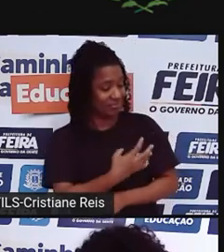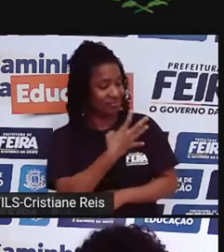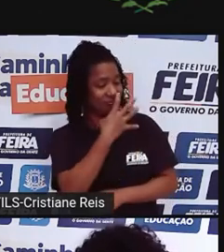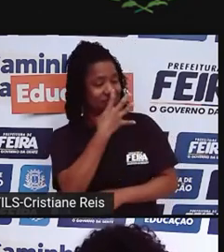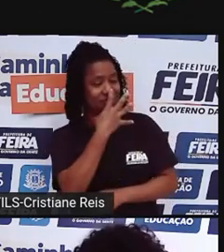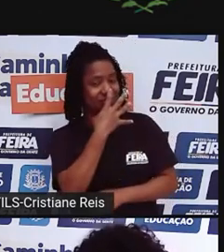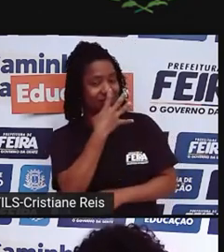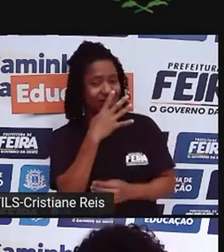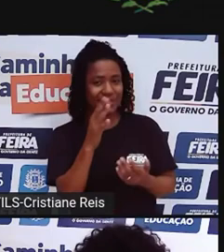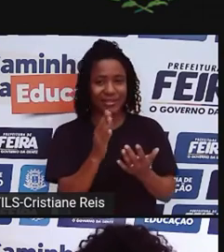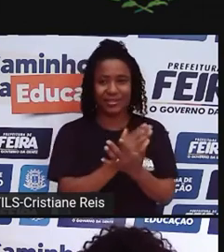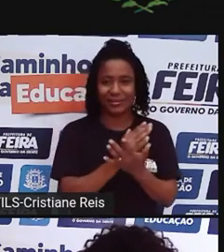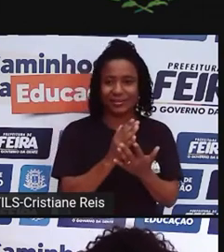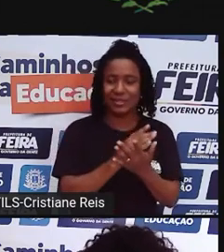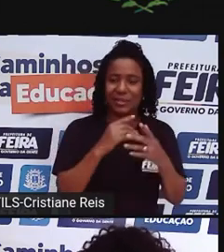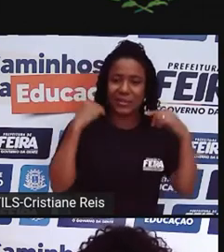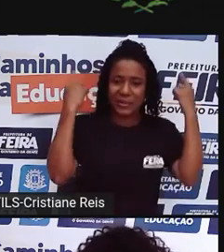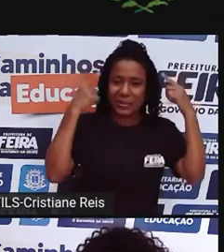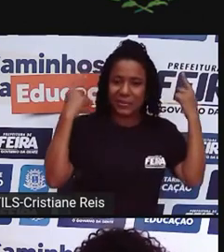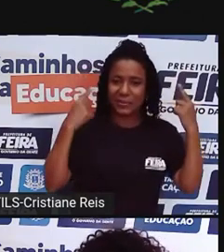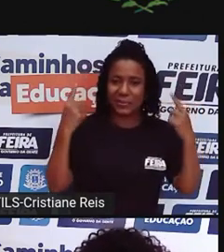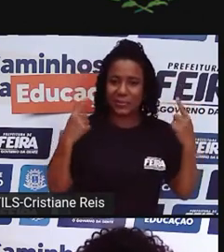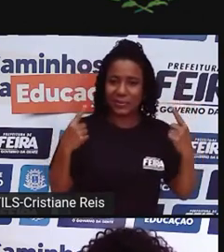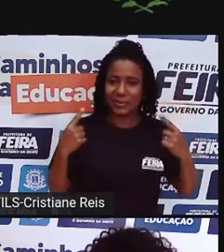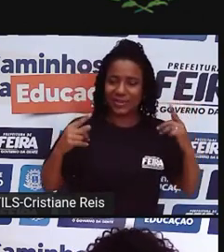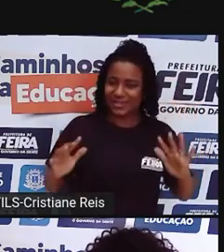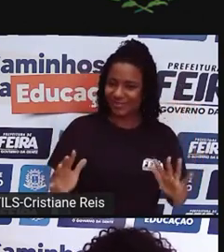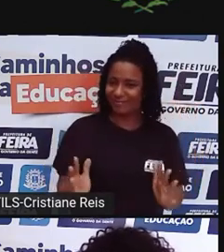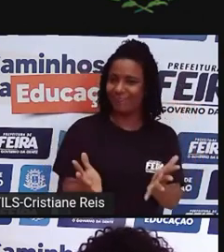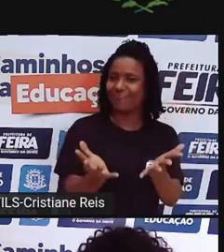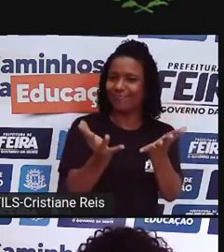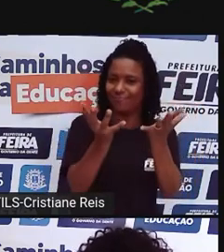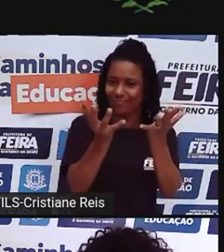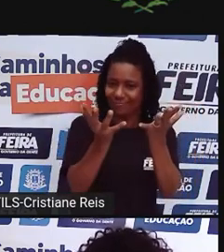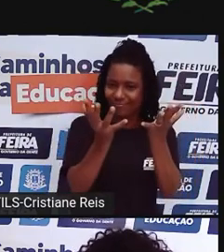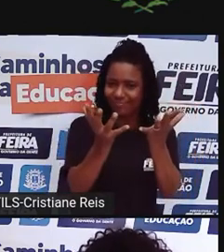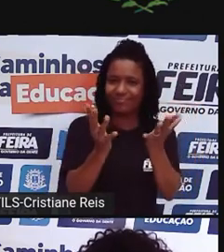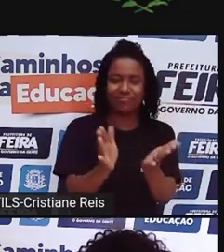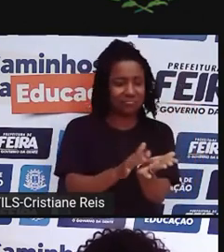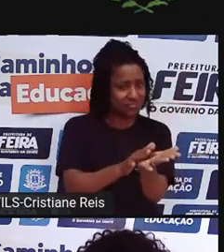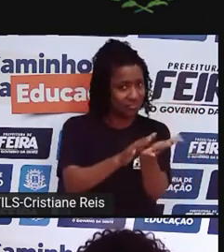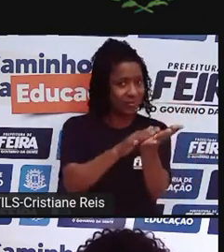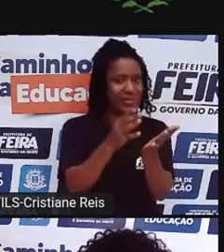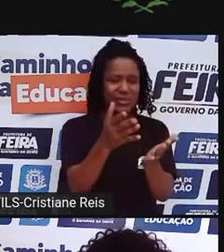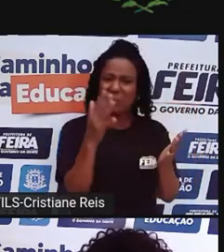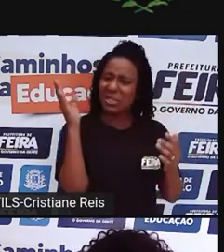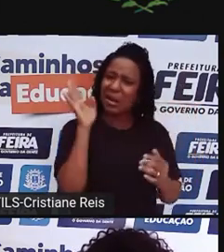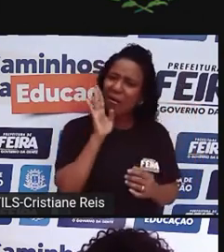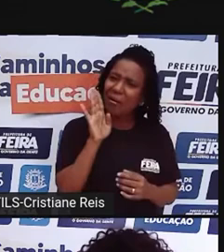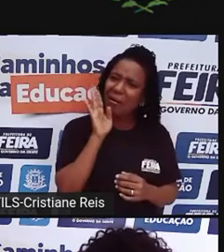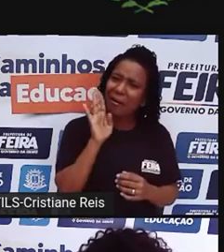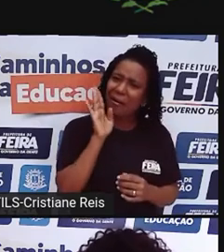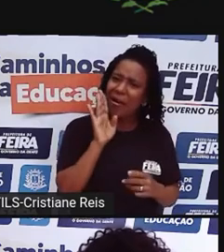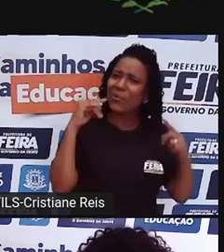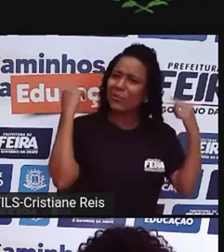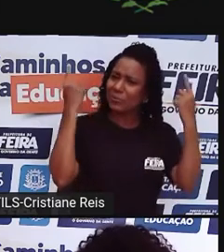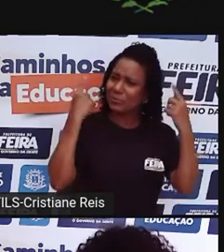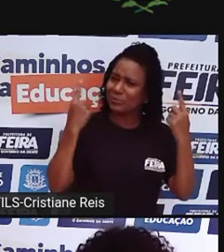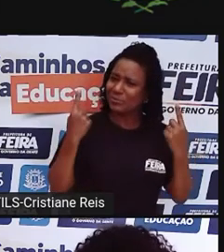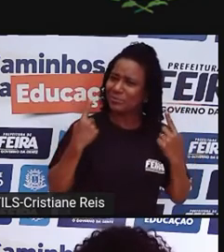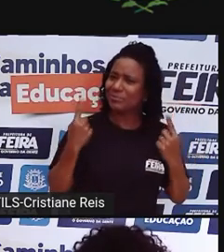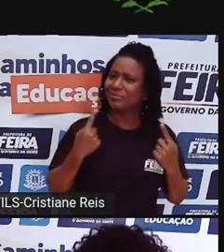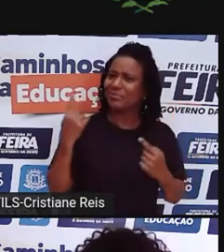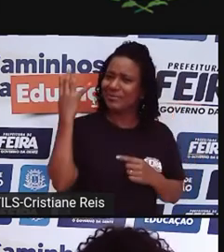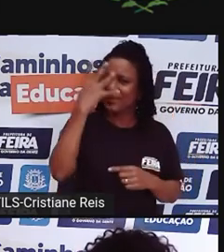o cabelo dela não é aceito, se você ajudar aquela pessoa, né, a dizer: nossa, como seu cabelo tá massa hoje, cara, muito legal. Você